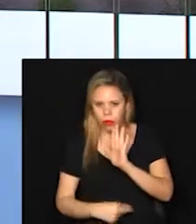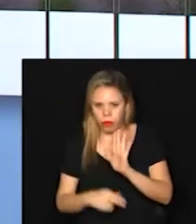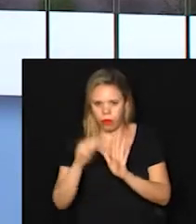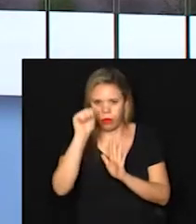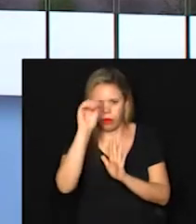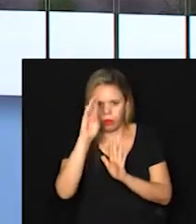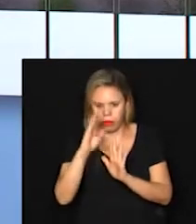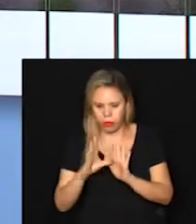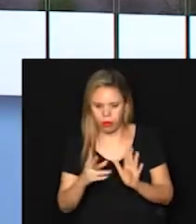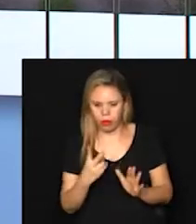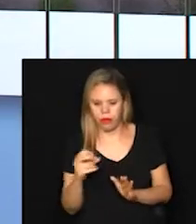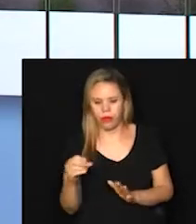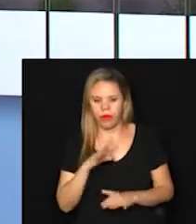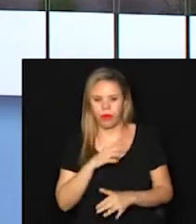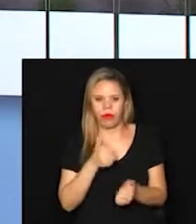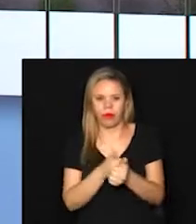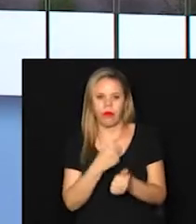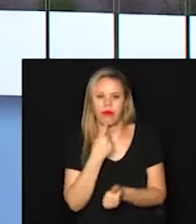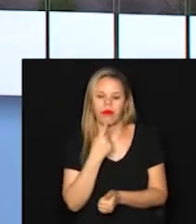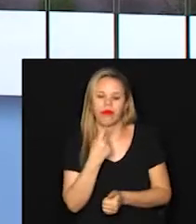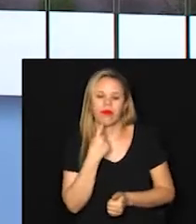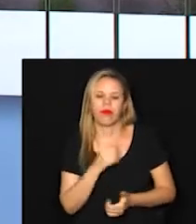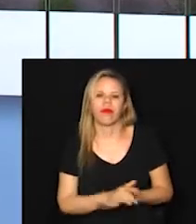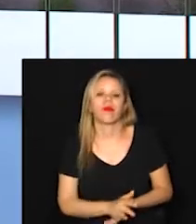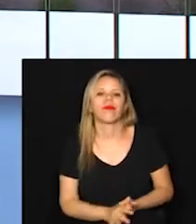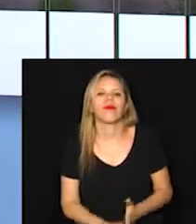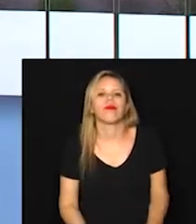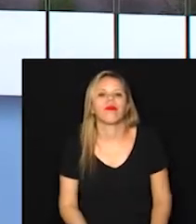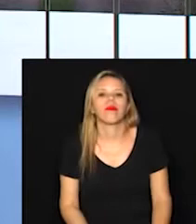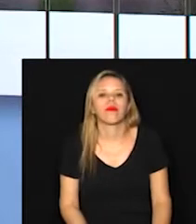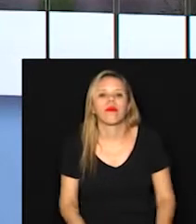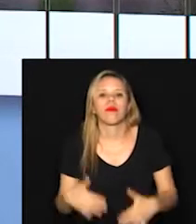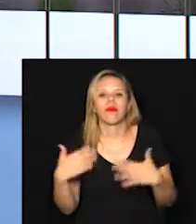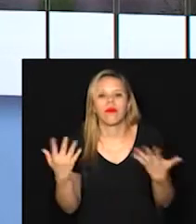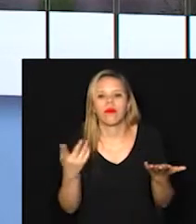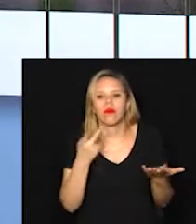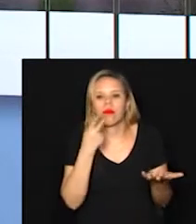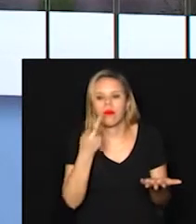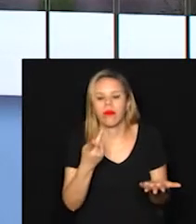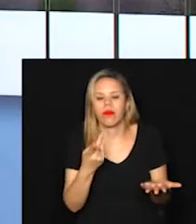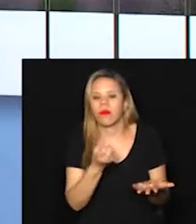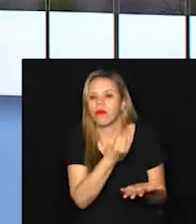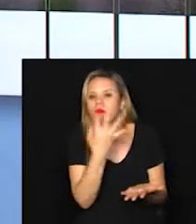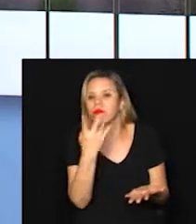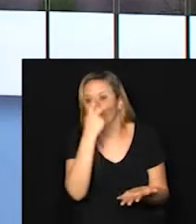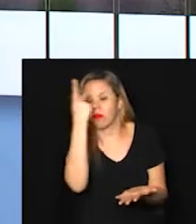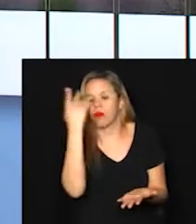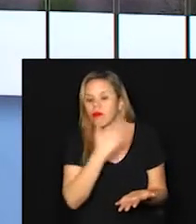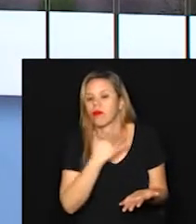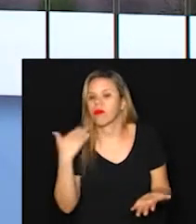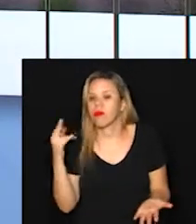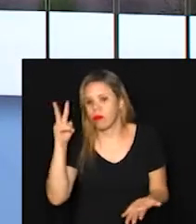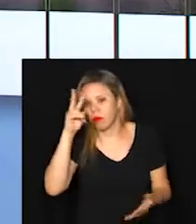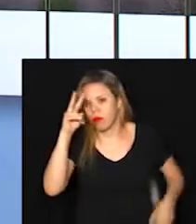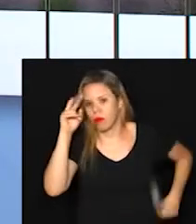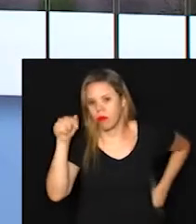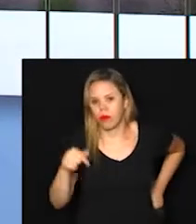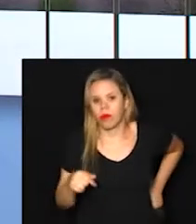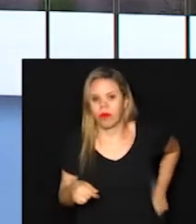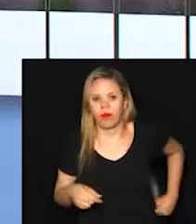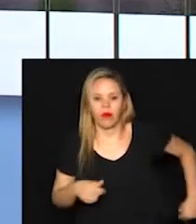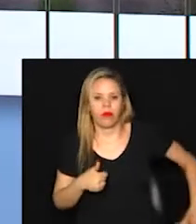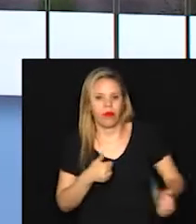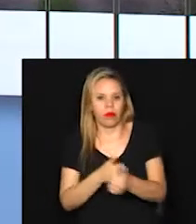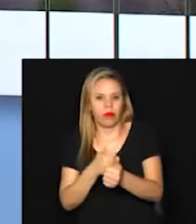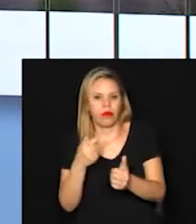20 cidades da região metropolitana de Campinas. E quando a gente fala nos óbitos, lembrando aqui também que seguindo até